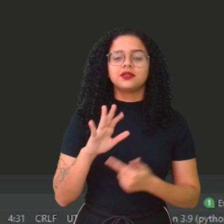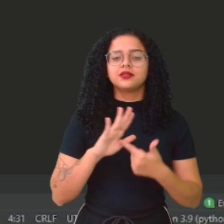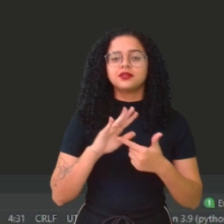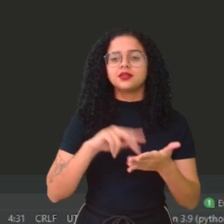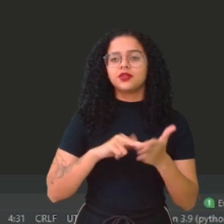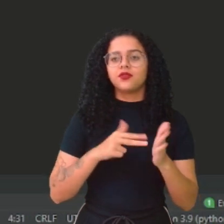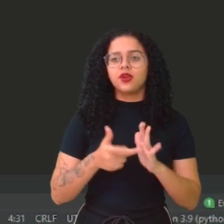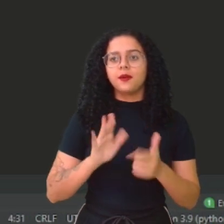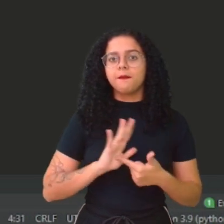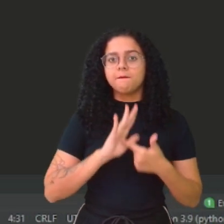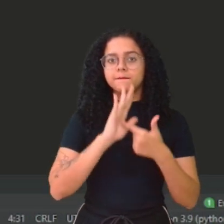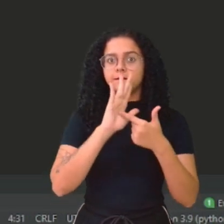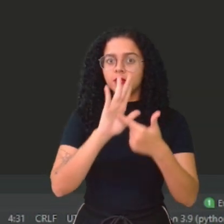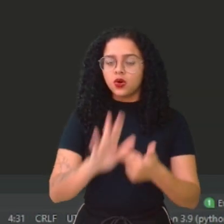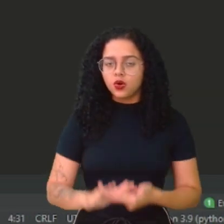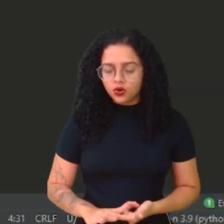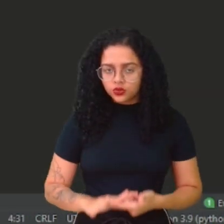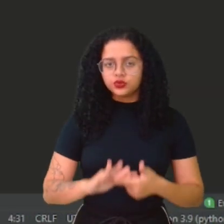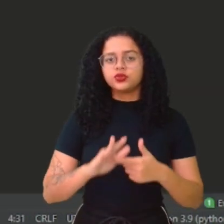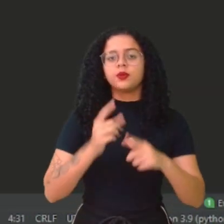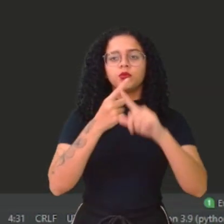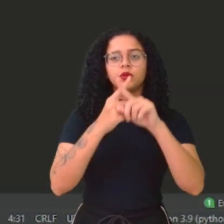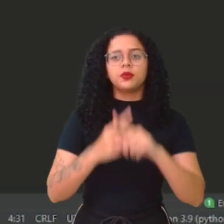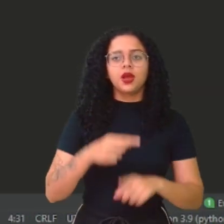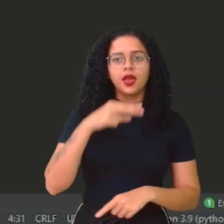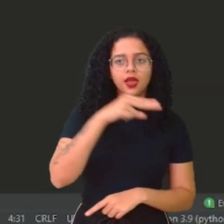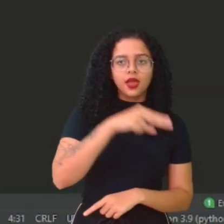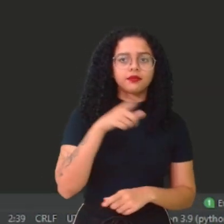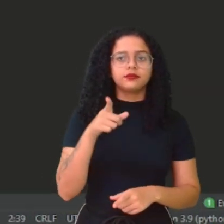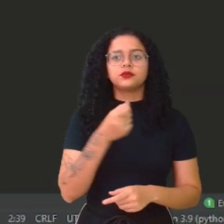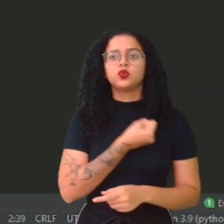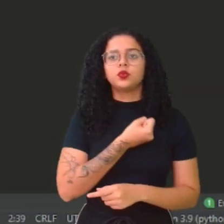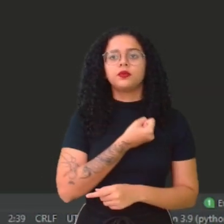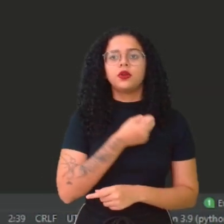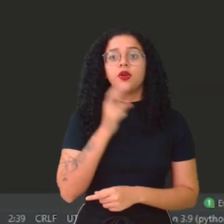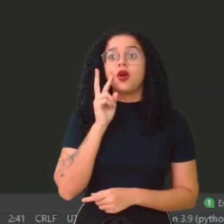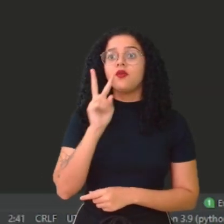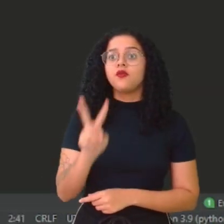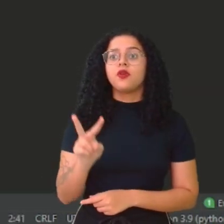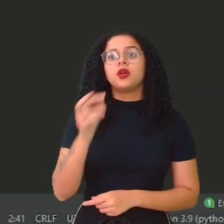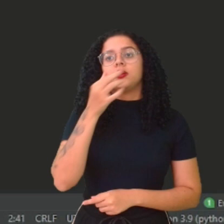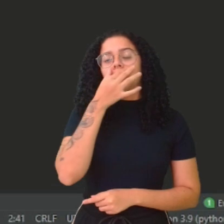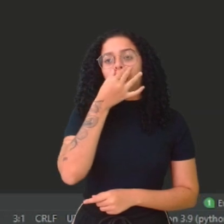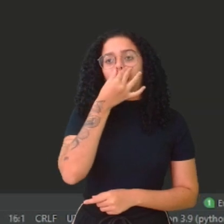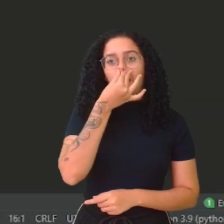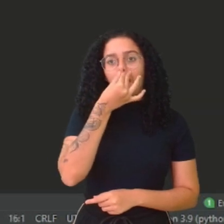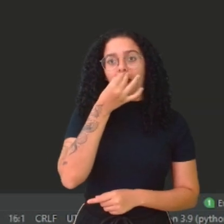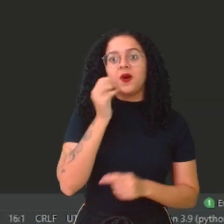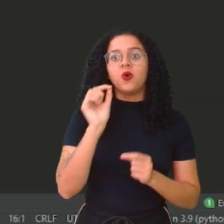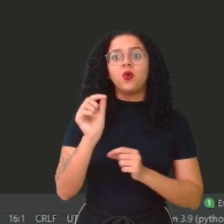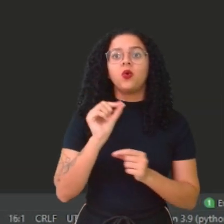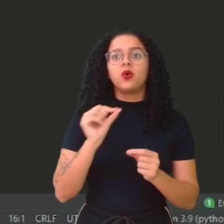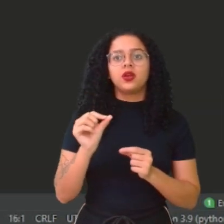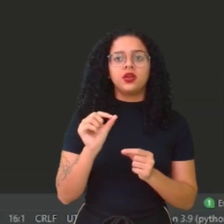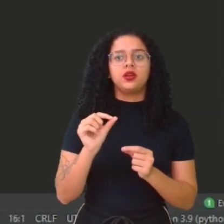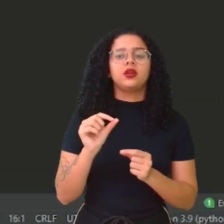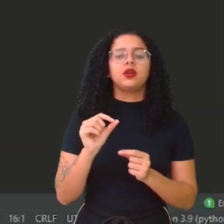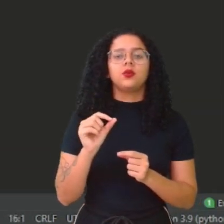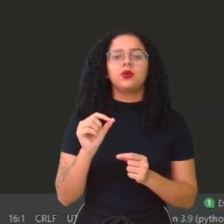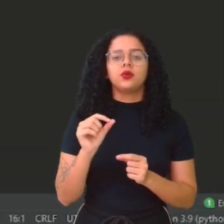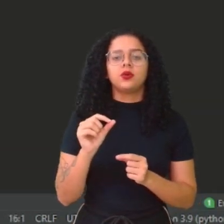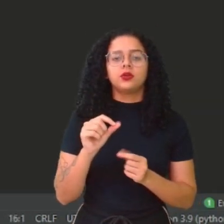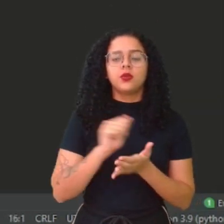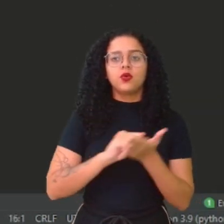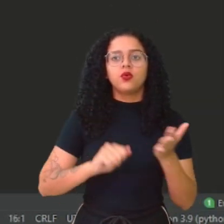mostrar. Então, mostra a multiplicação de N por aquele número. Ou seja, veja o que é que o algoritmo vai fazer. Tabuada do 4.